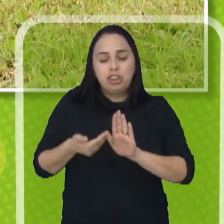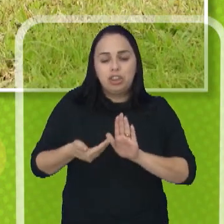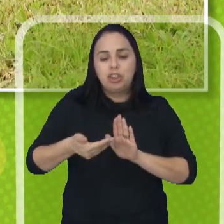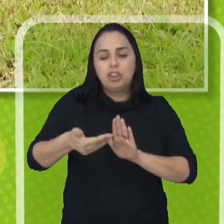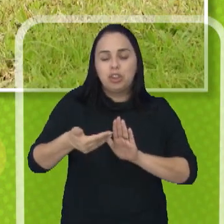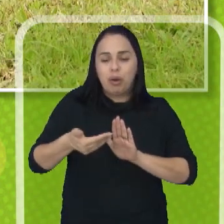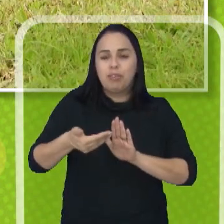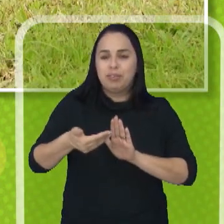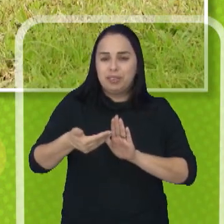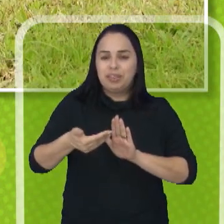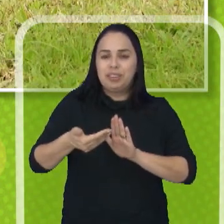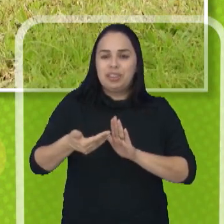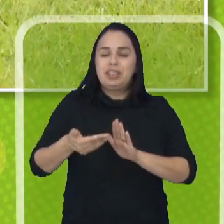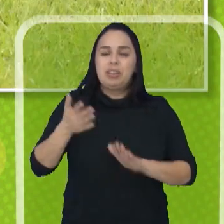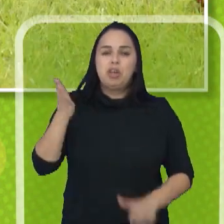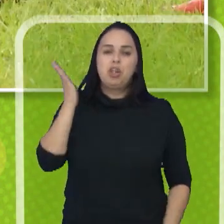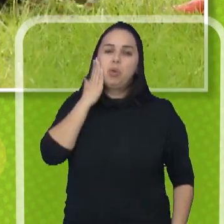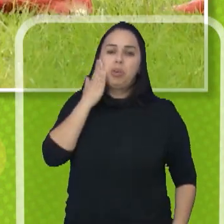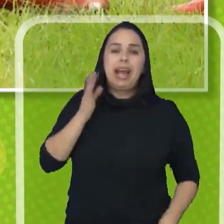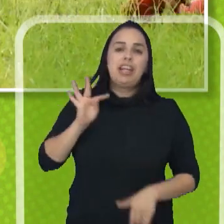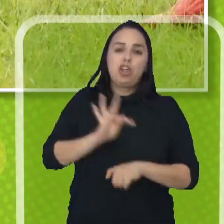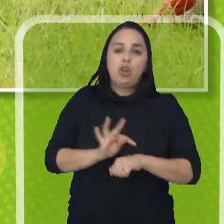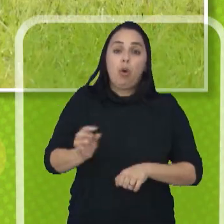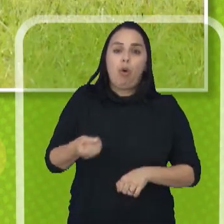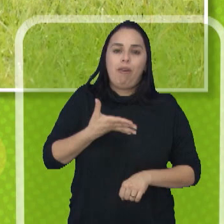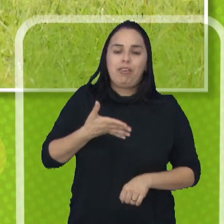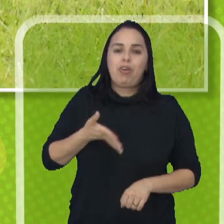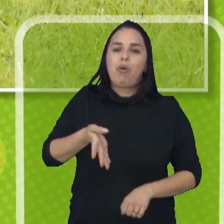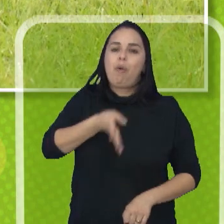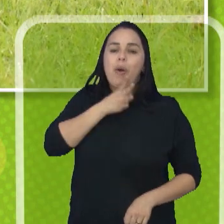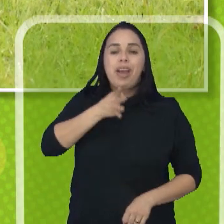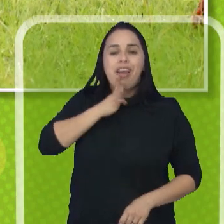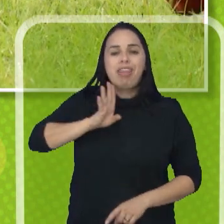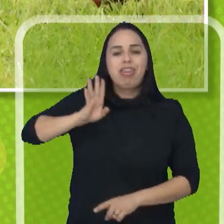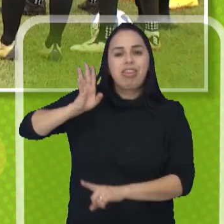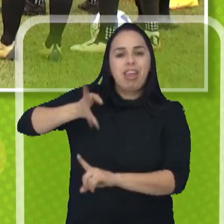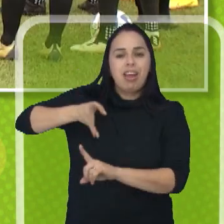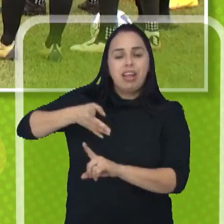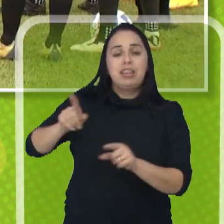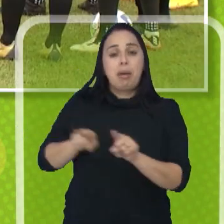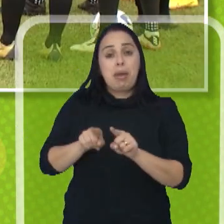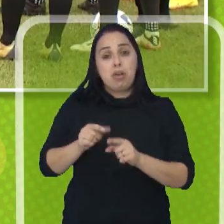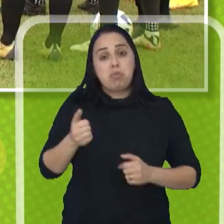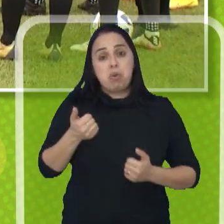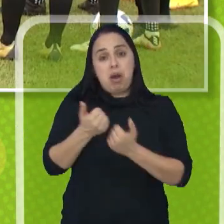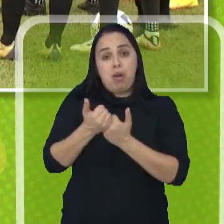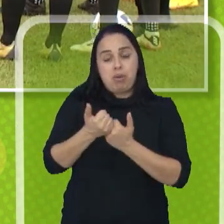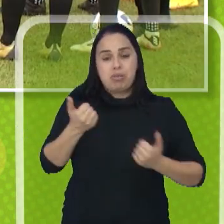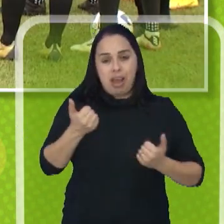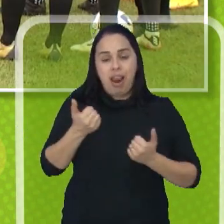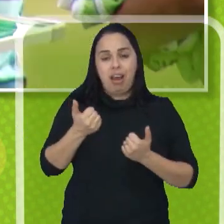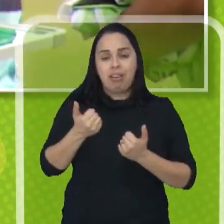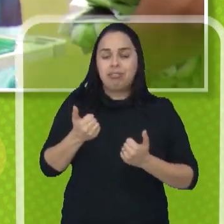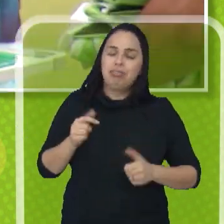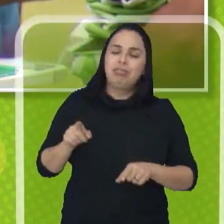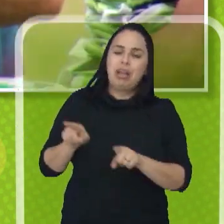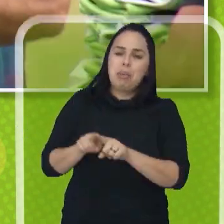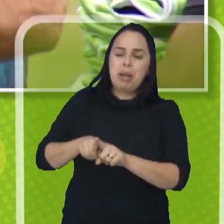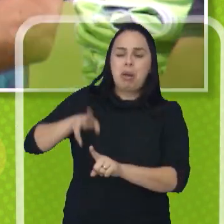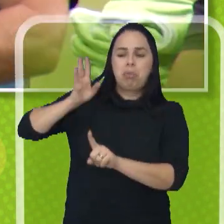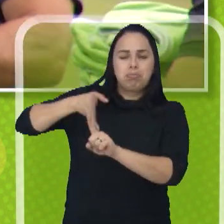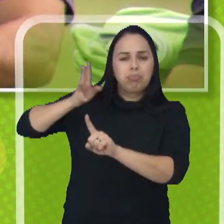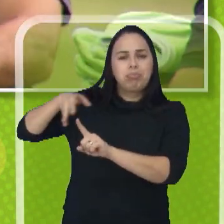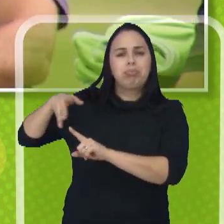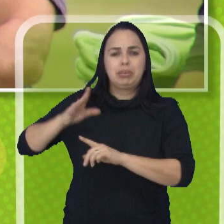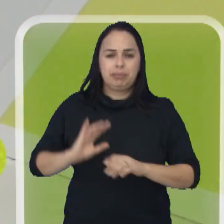zero a preparação, e o Adilson conhece o nosso querido Paulo César, então eles podem juntos aí fazer essa